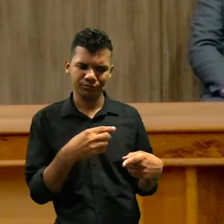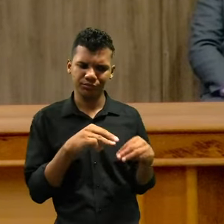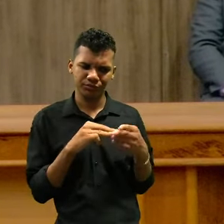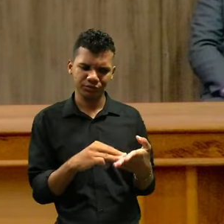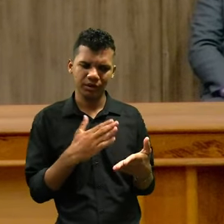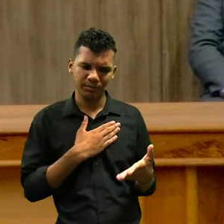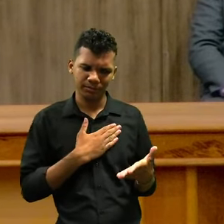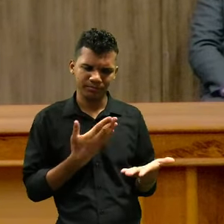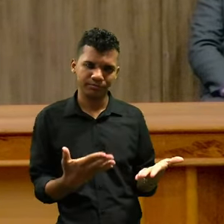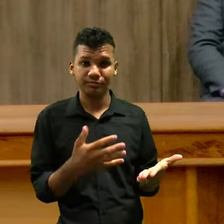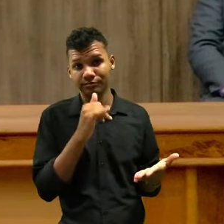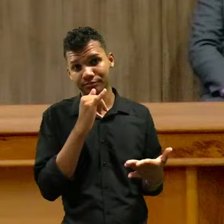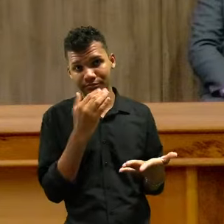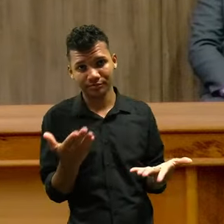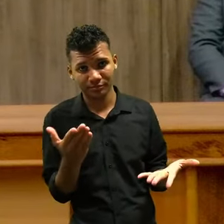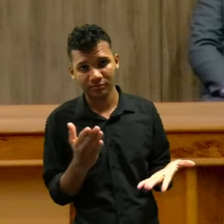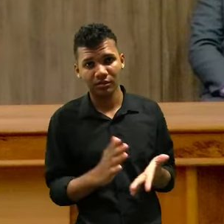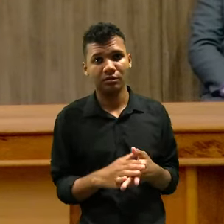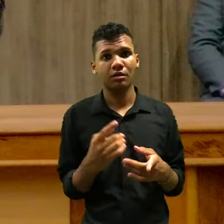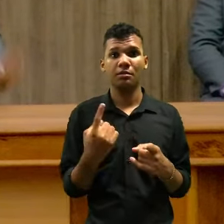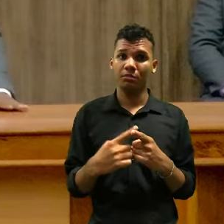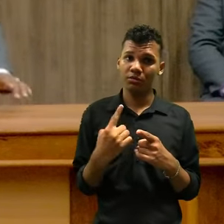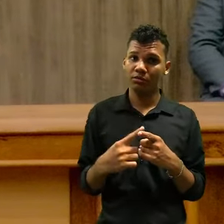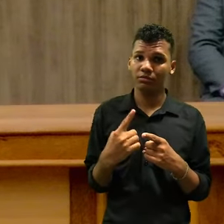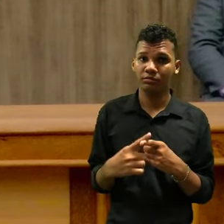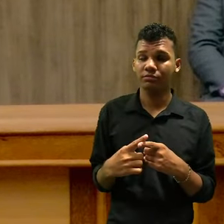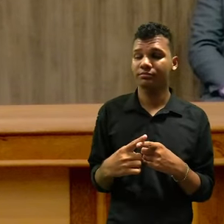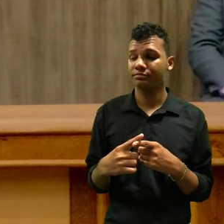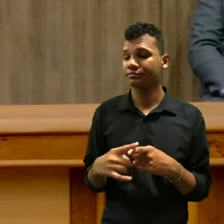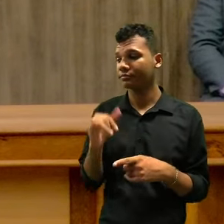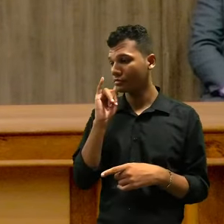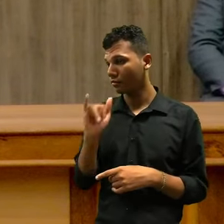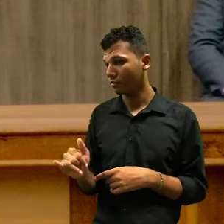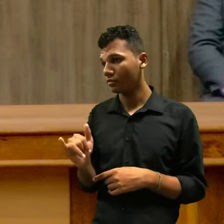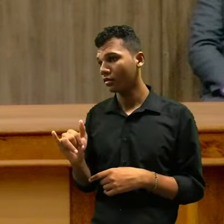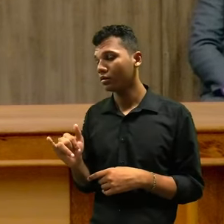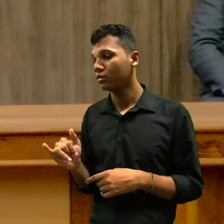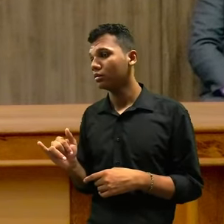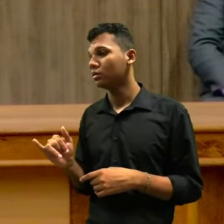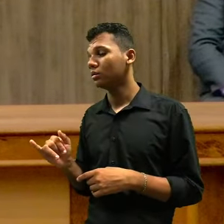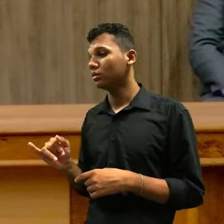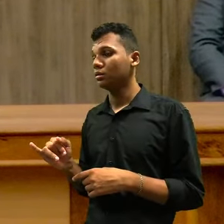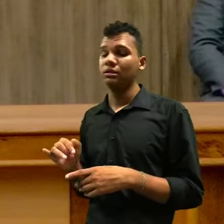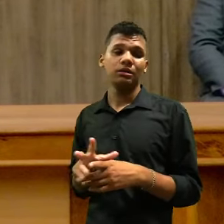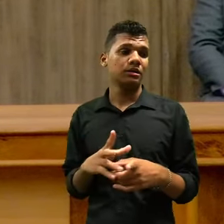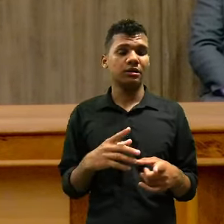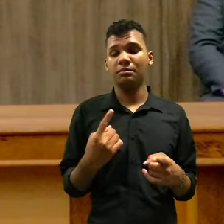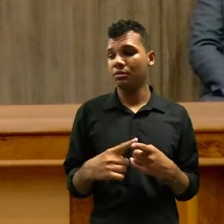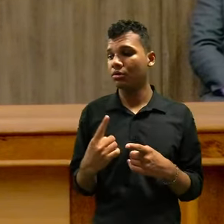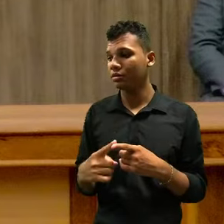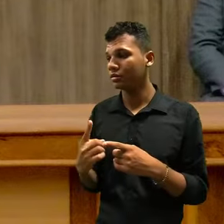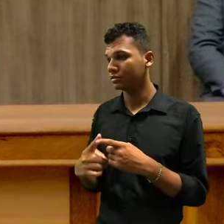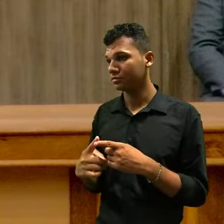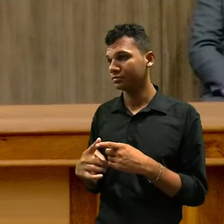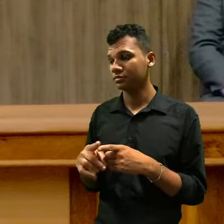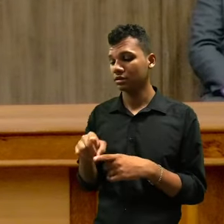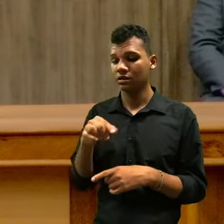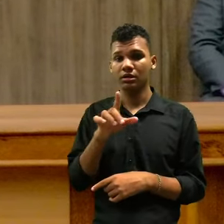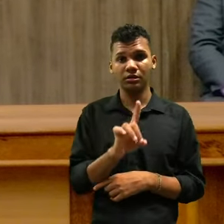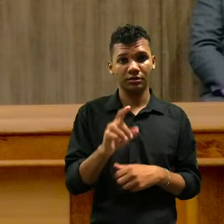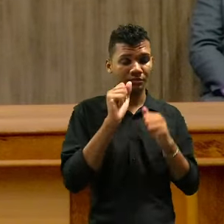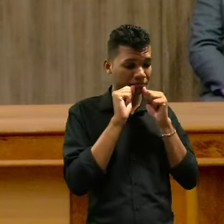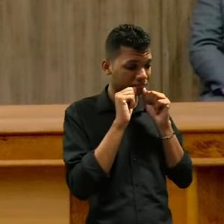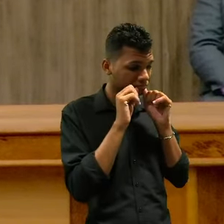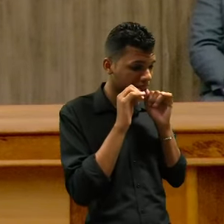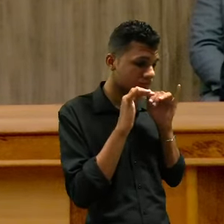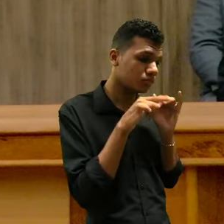bem aqui deu C vem bem aqui deu aí eles chegaram e disseram sai daqui porque tu és abençoado de